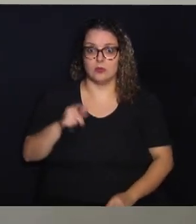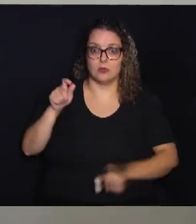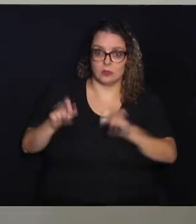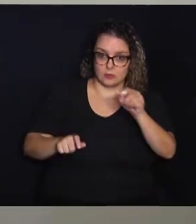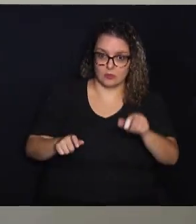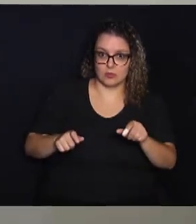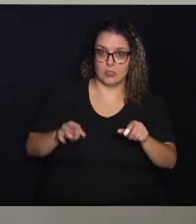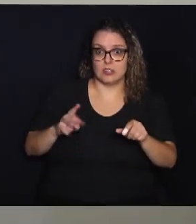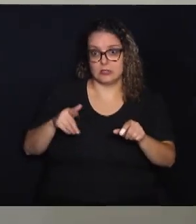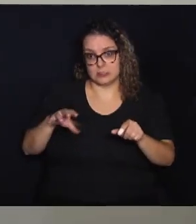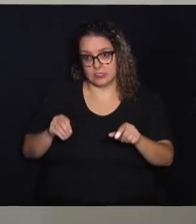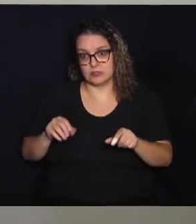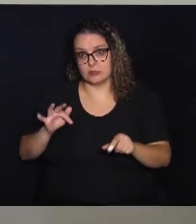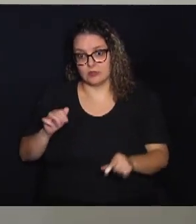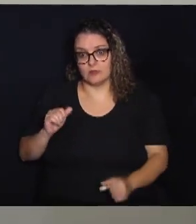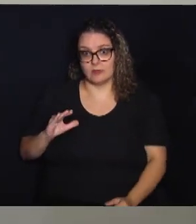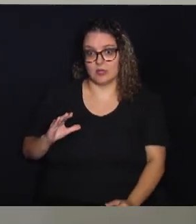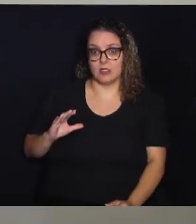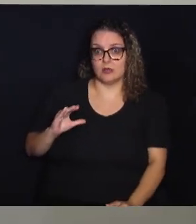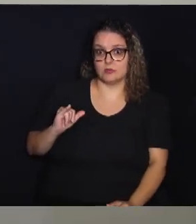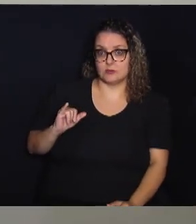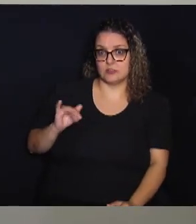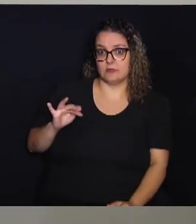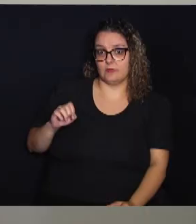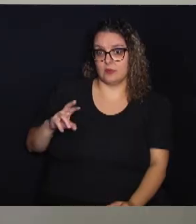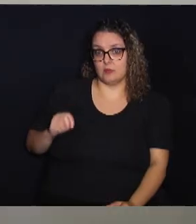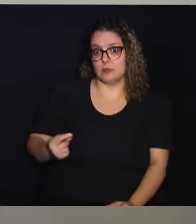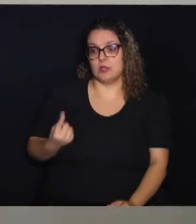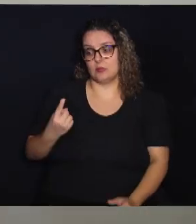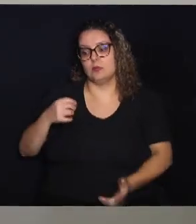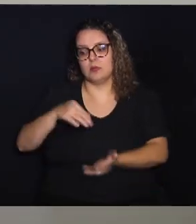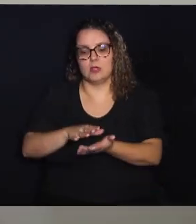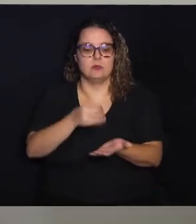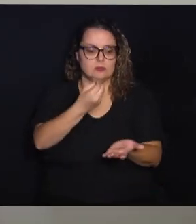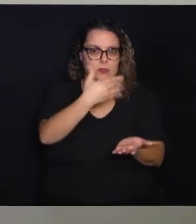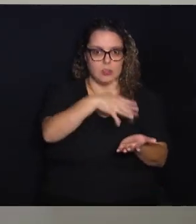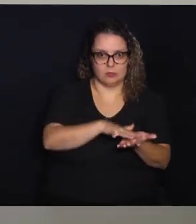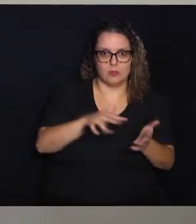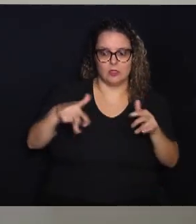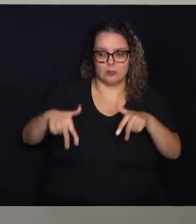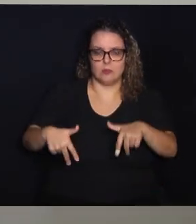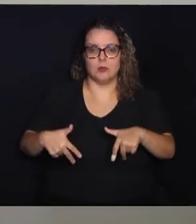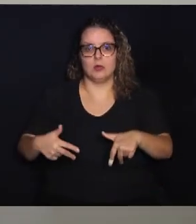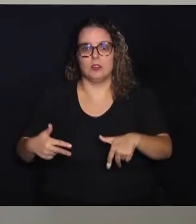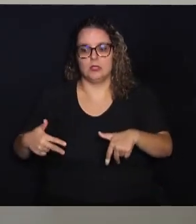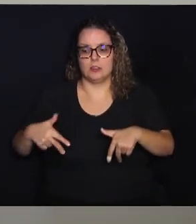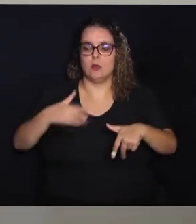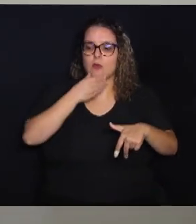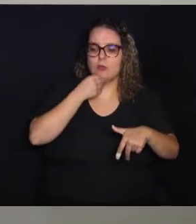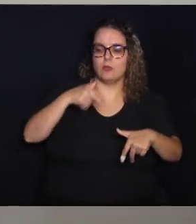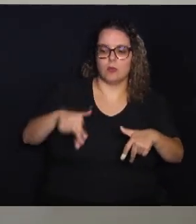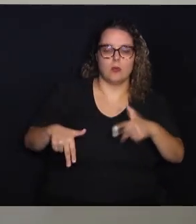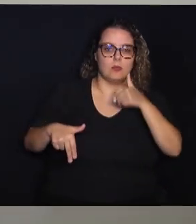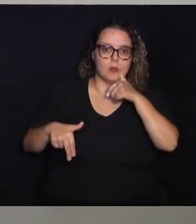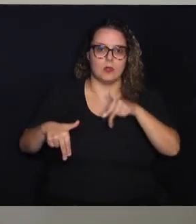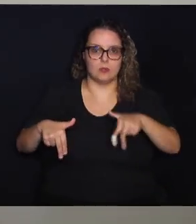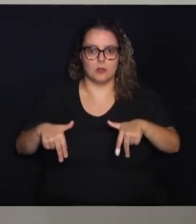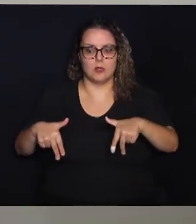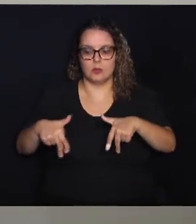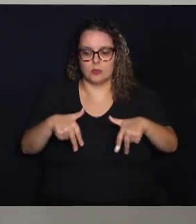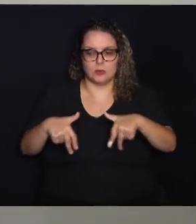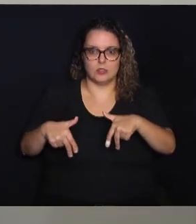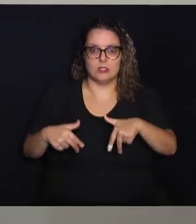têm o traço falciforme, tem uma cópia só do gene mutada? Quando o casal, né, o homem e a mulher, possuem